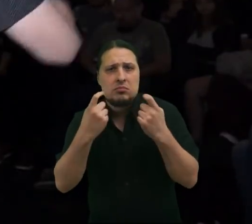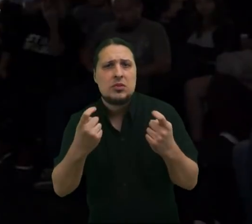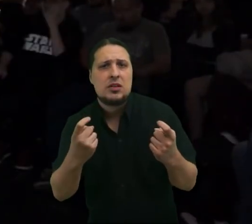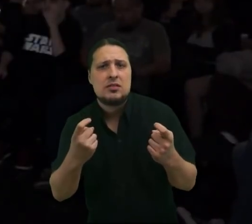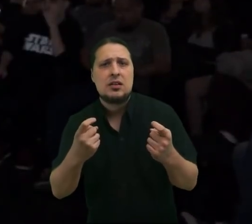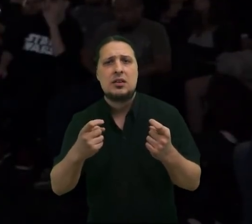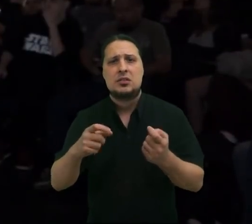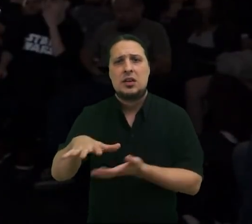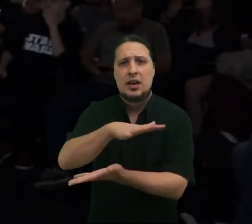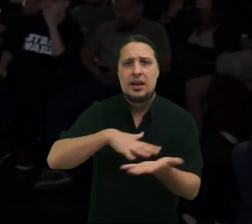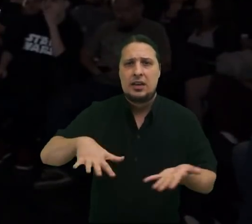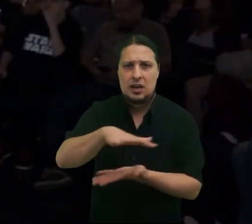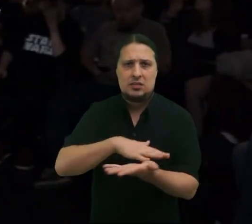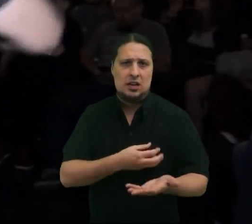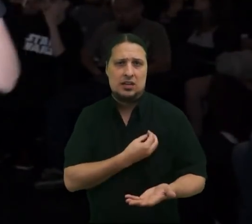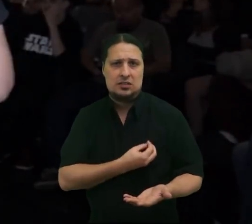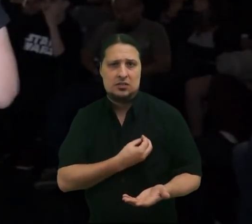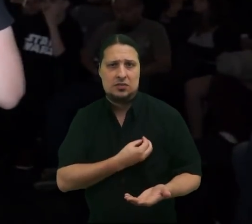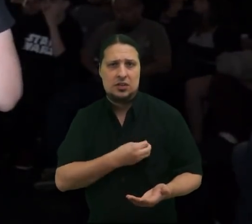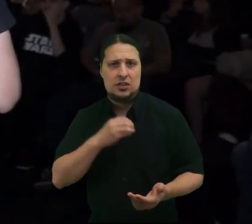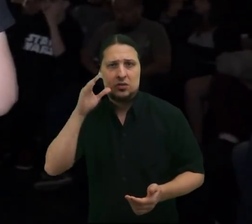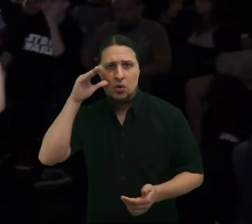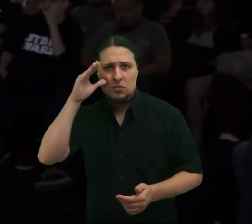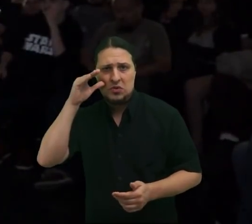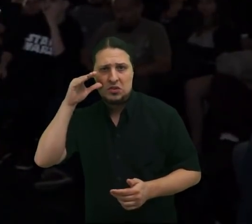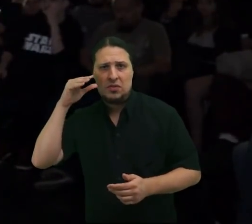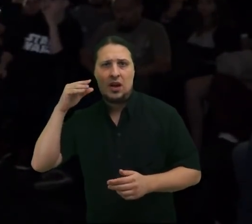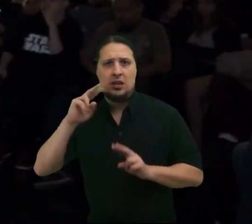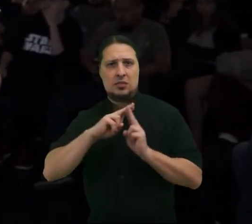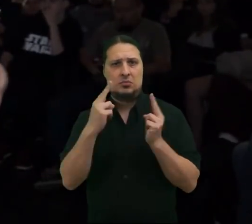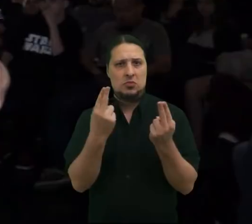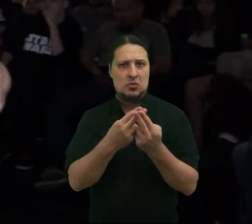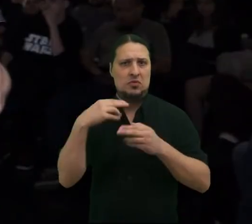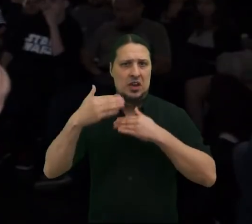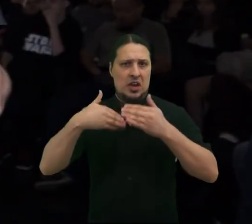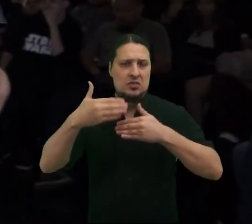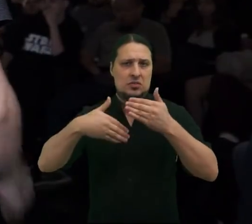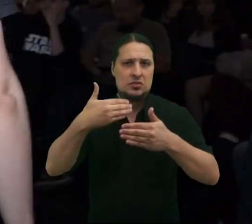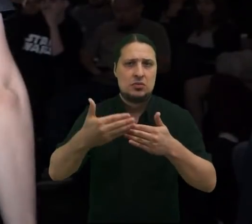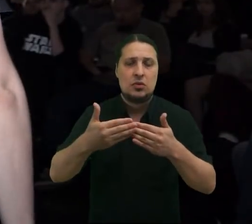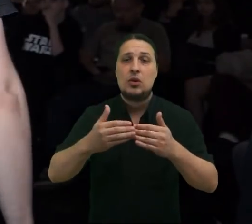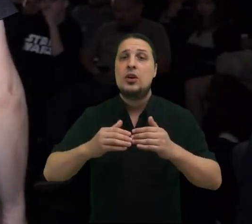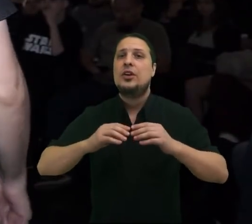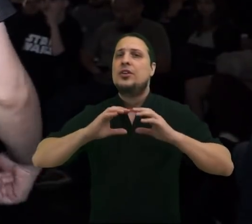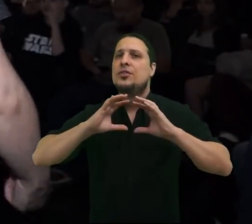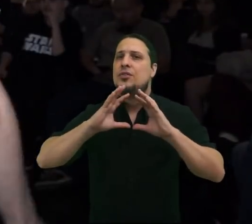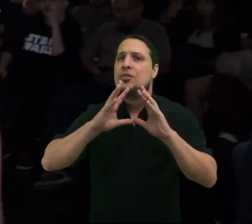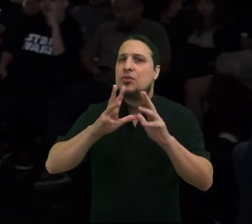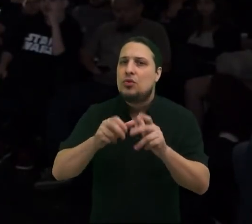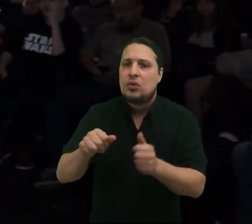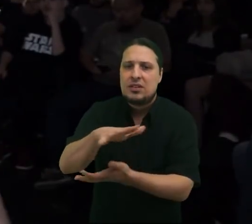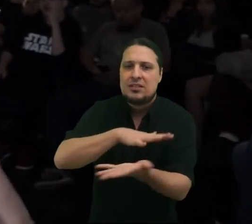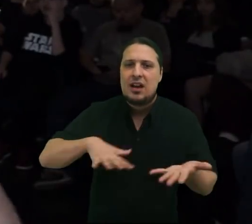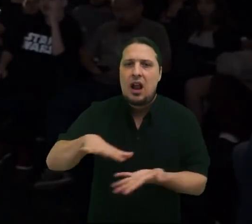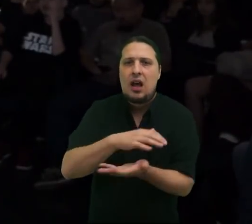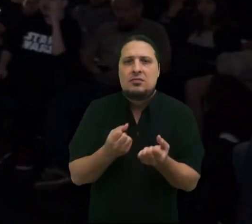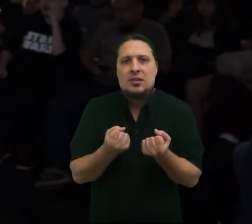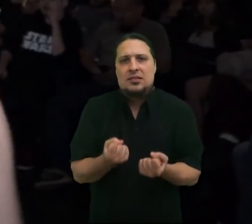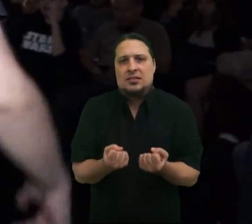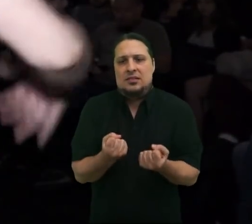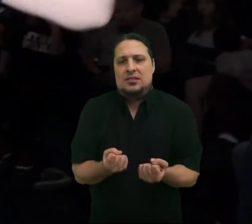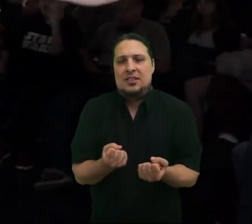Tá? E por que não tem quasares no universo local, próximo a gente? Porque conforme o tempo